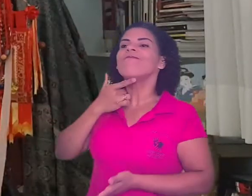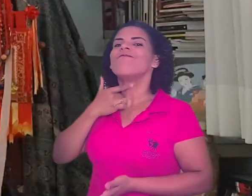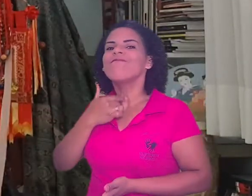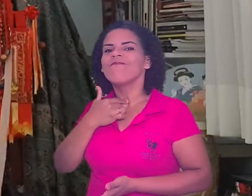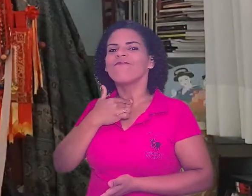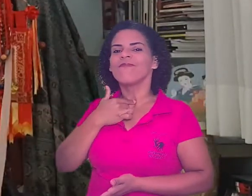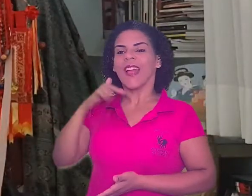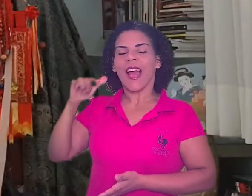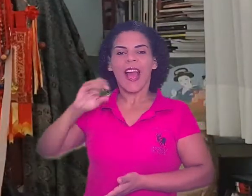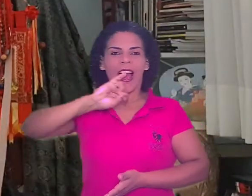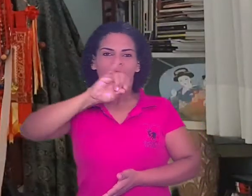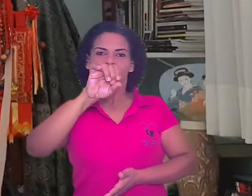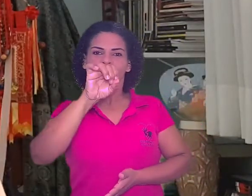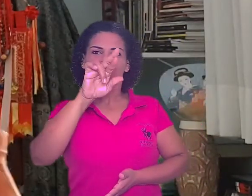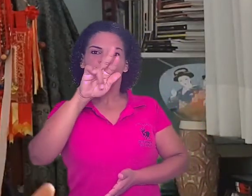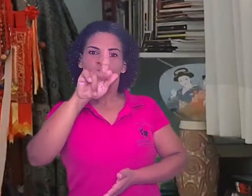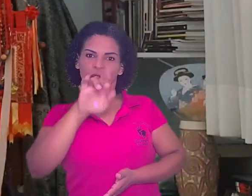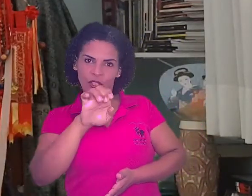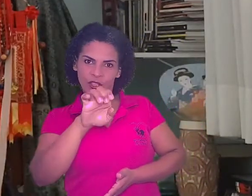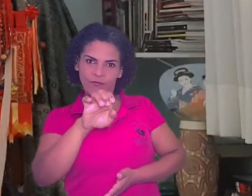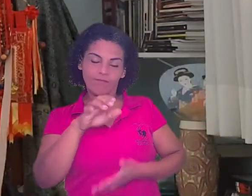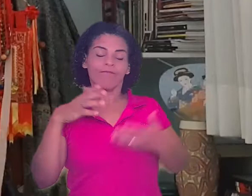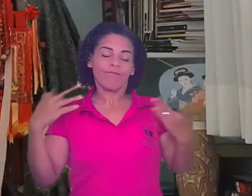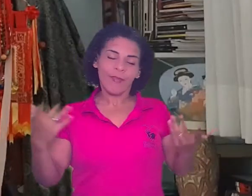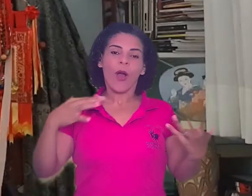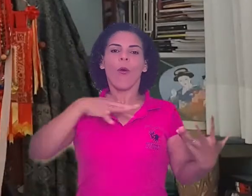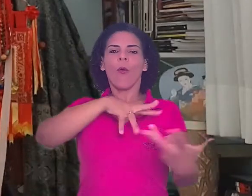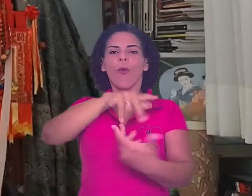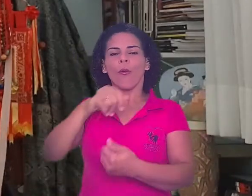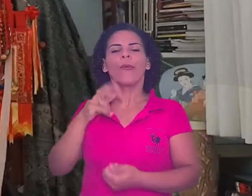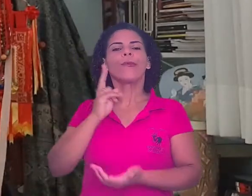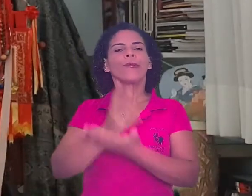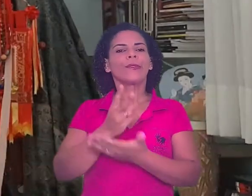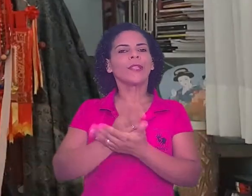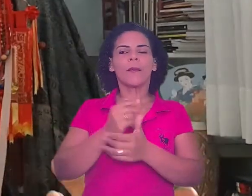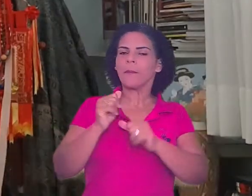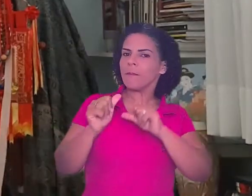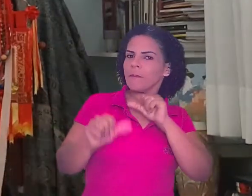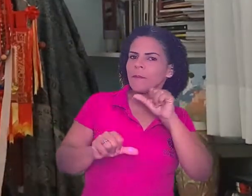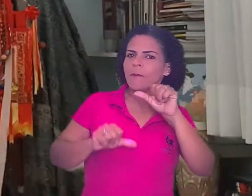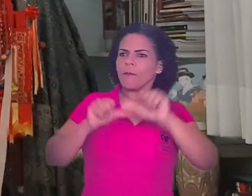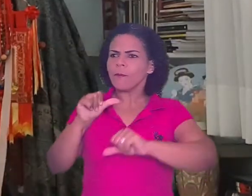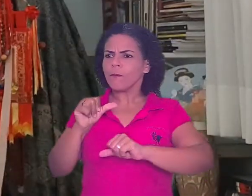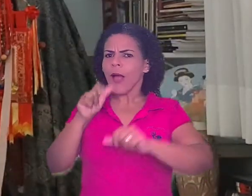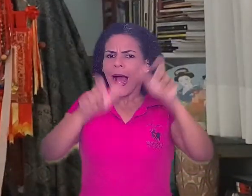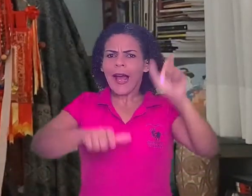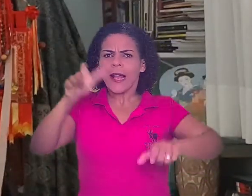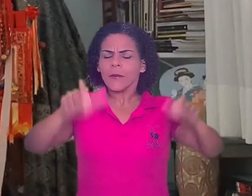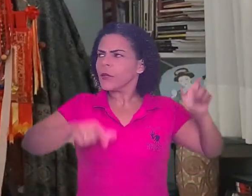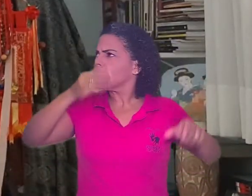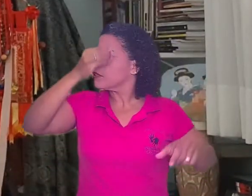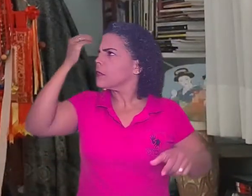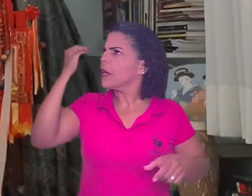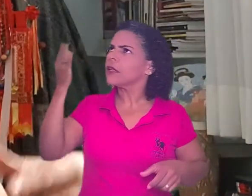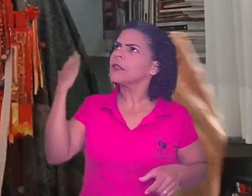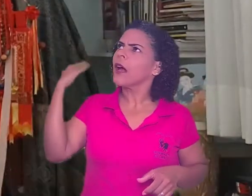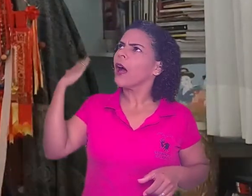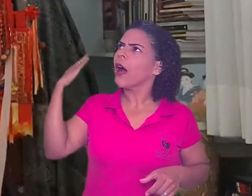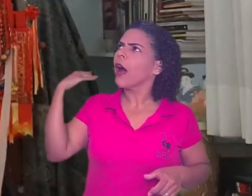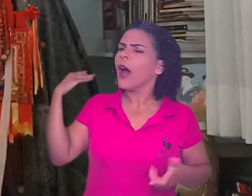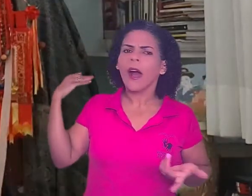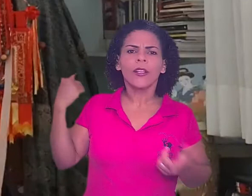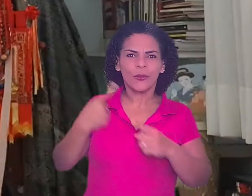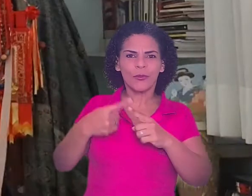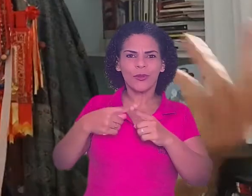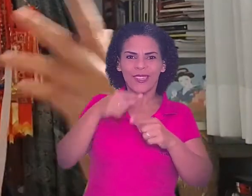sonho do George. Então o mundo sempre passa por algumas modificações. As pessoas não se lembram de como o mundo era